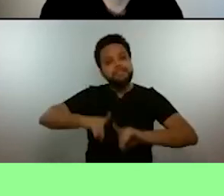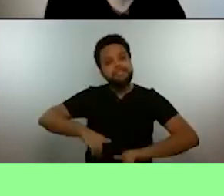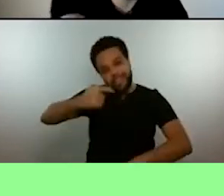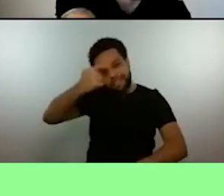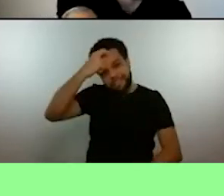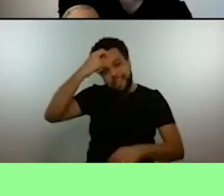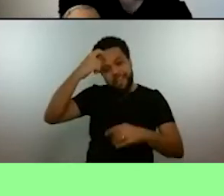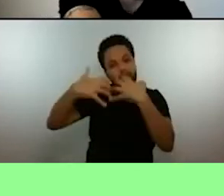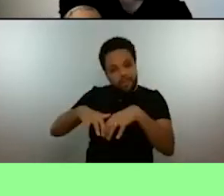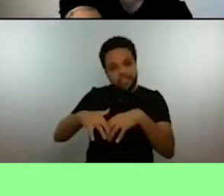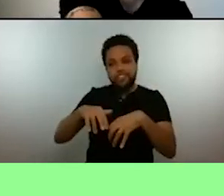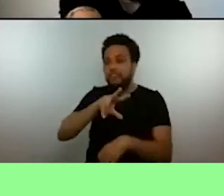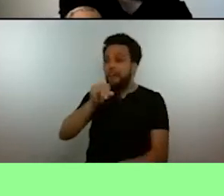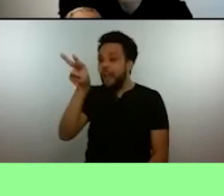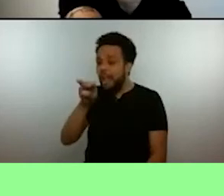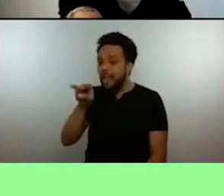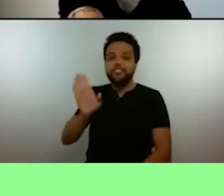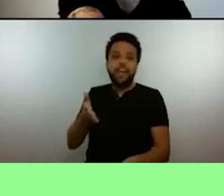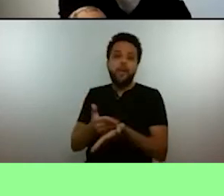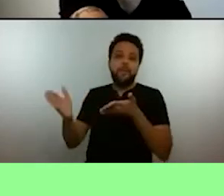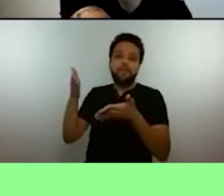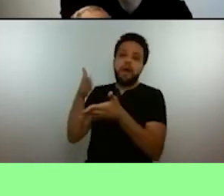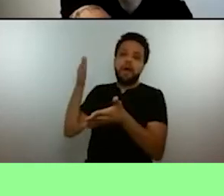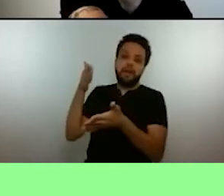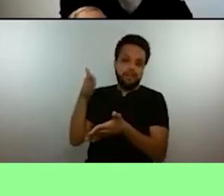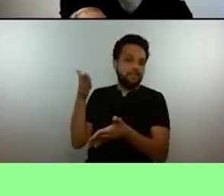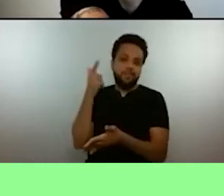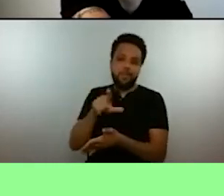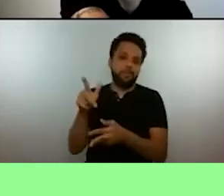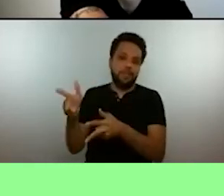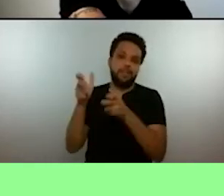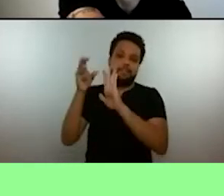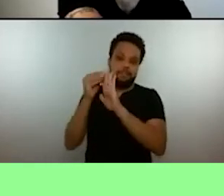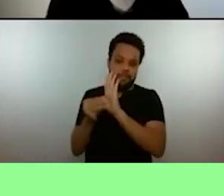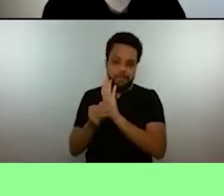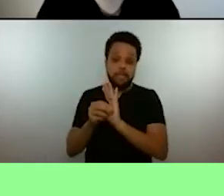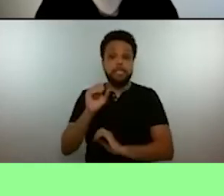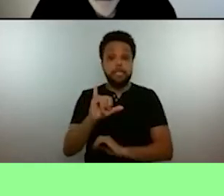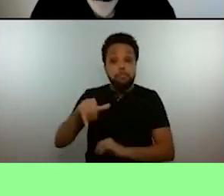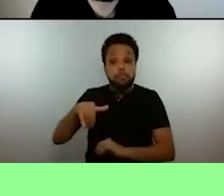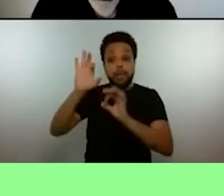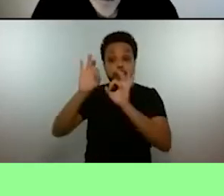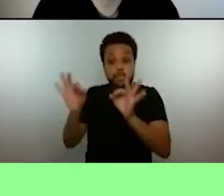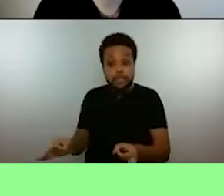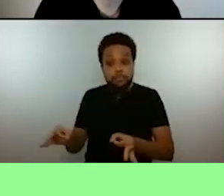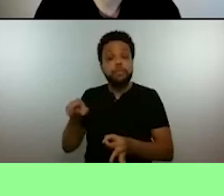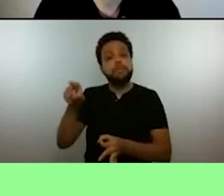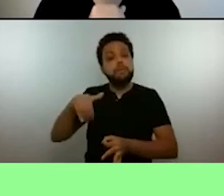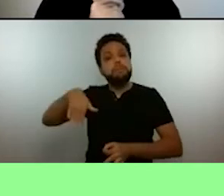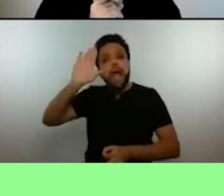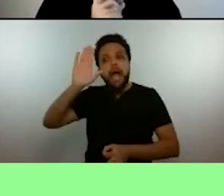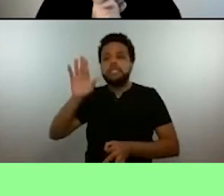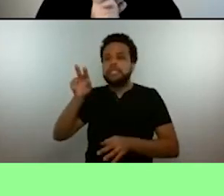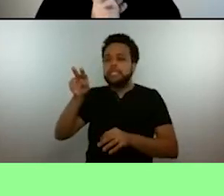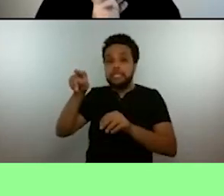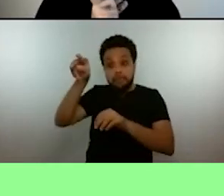gerar uma barreira, né, de acesso a esse conteúdo. Então, quanto mais simples e mais entendível